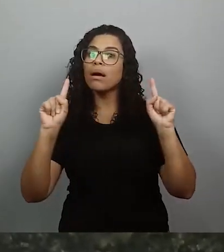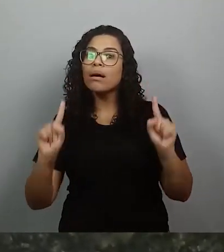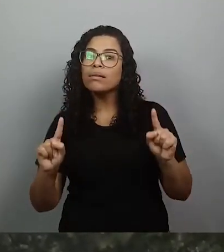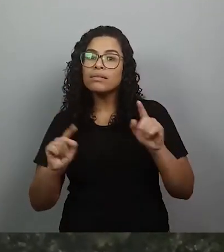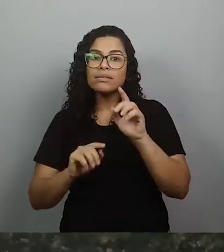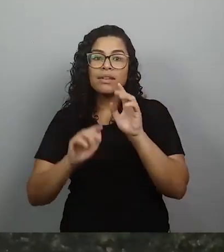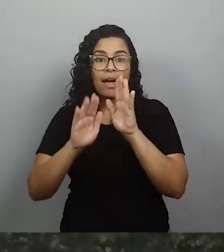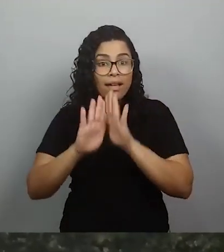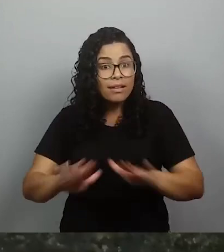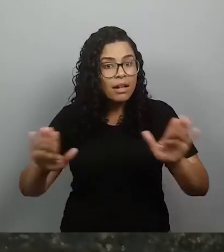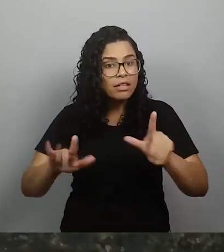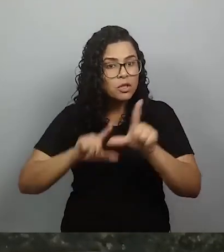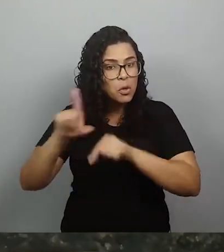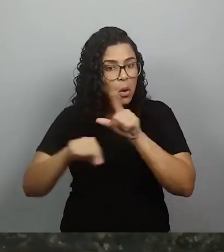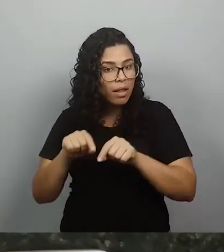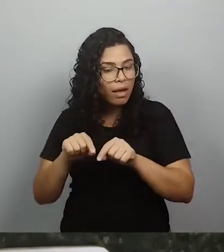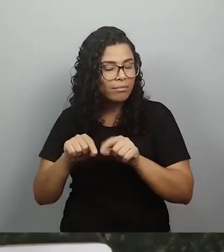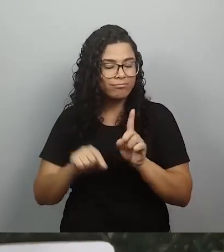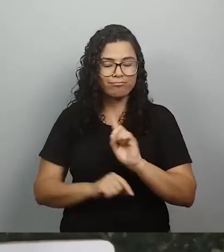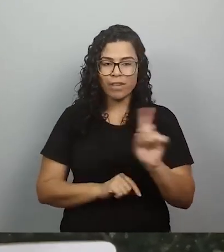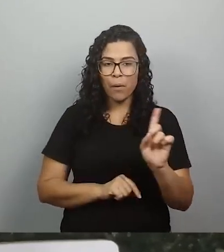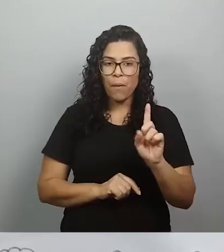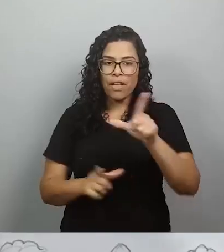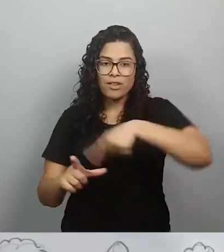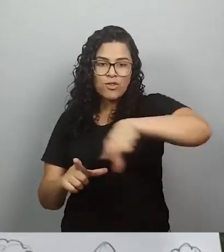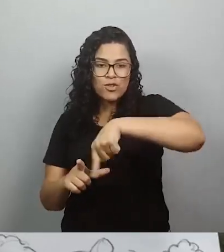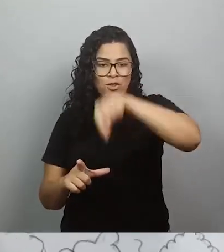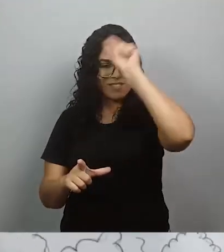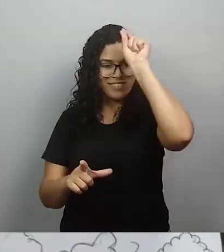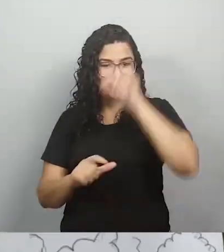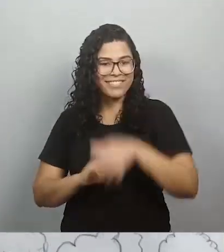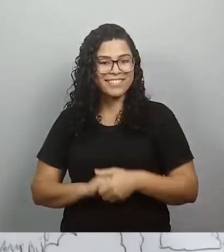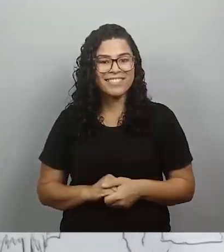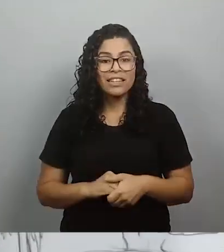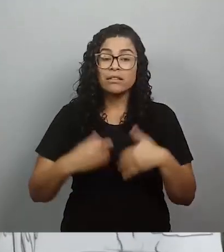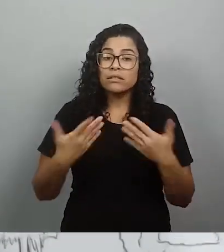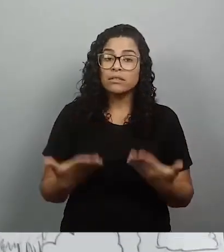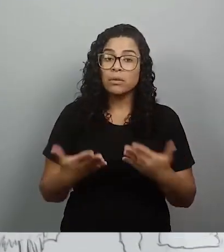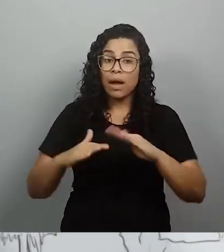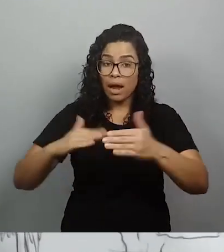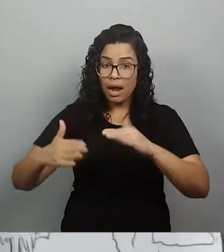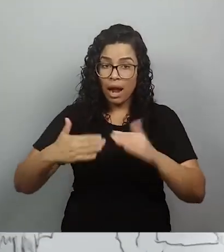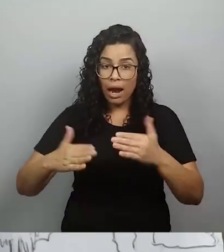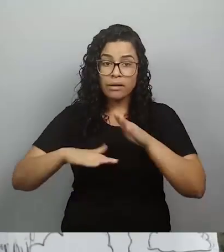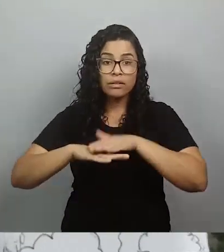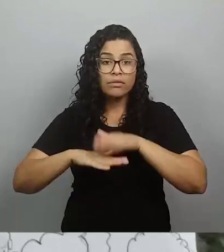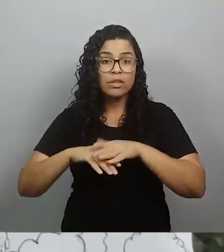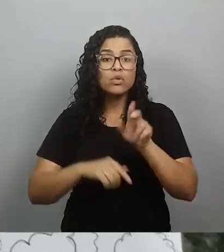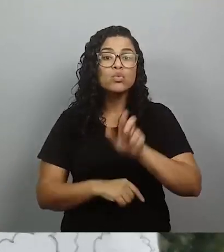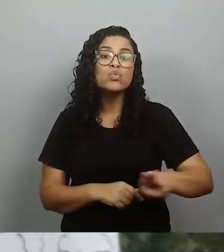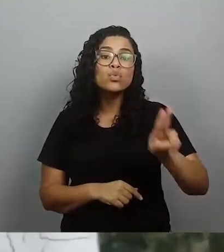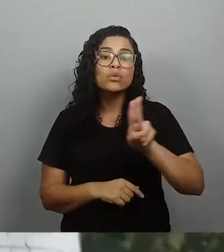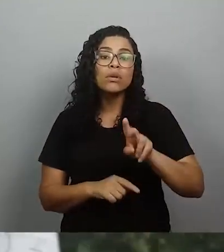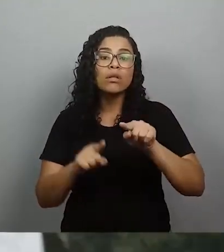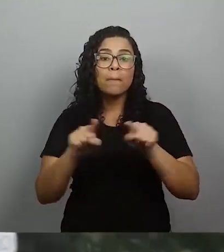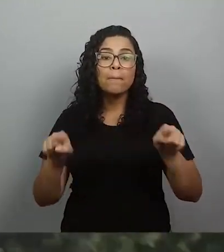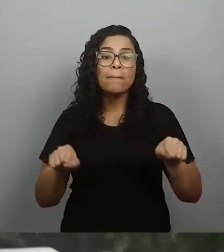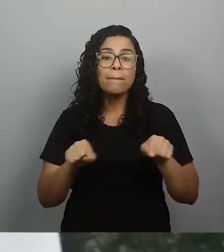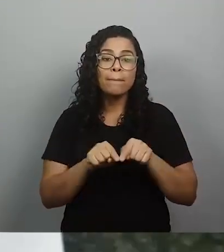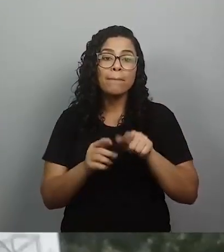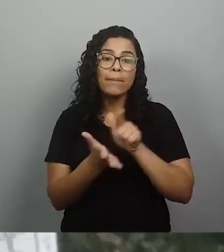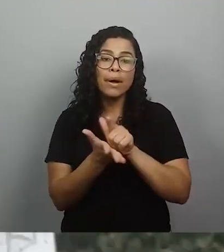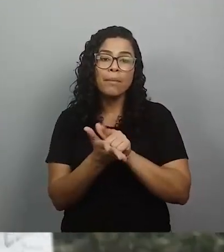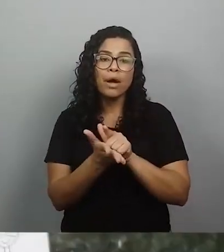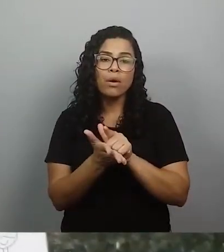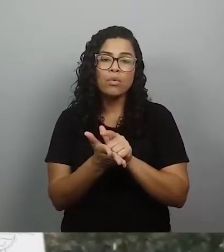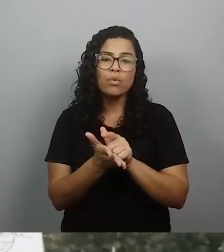vão escolher, elas vão sortear. Essas cartas eu fiz com papelão. Vocês podem fazer com o